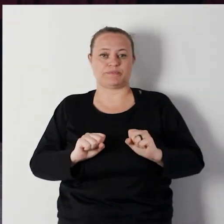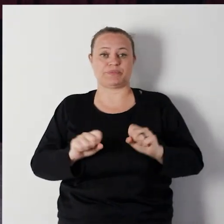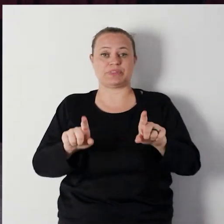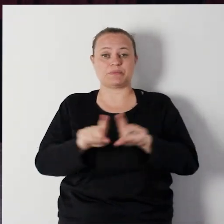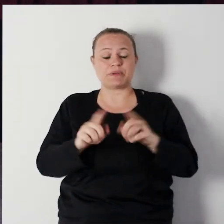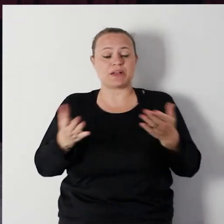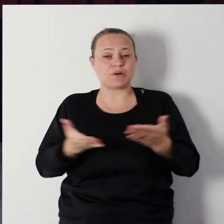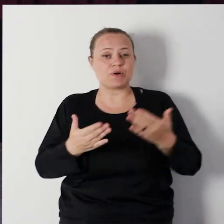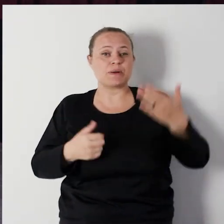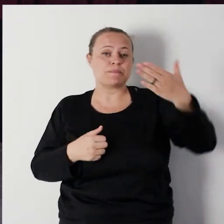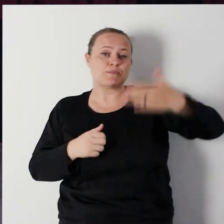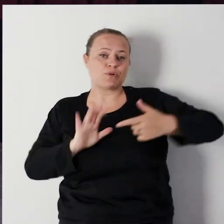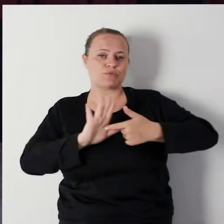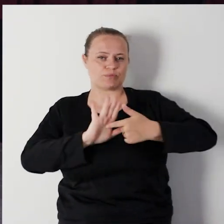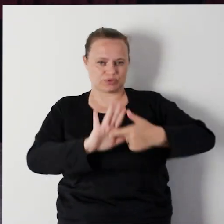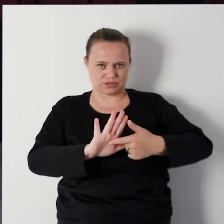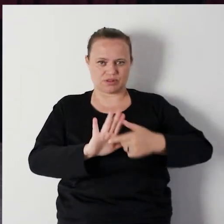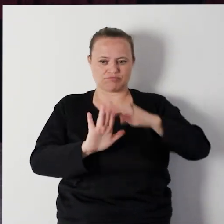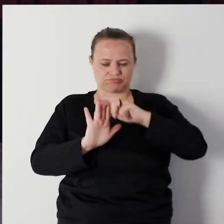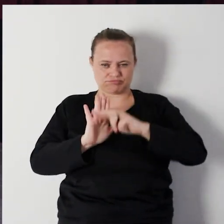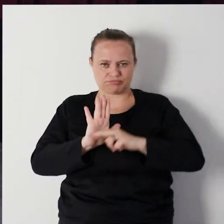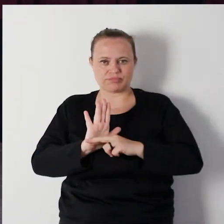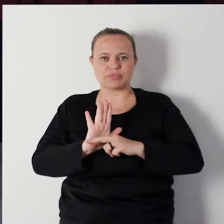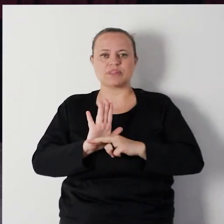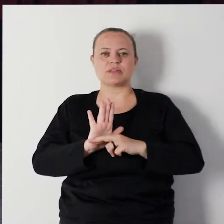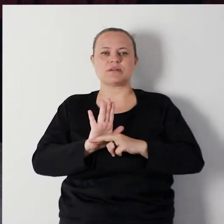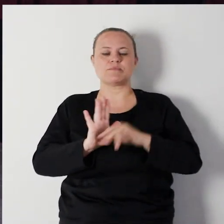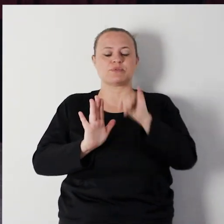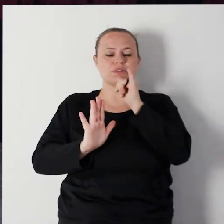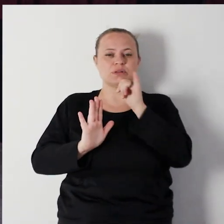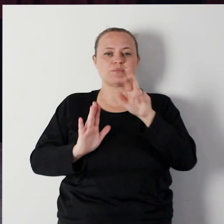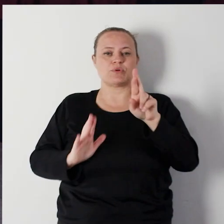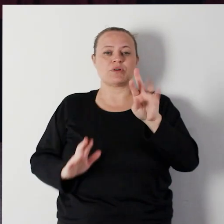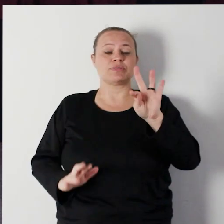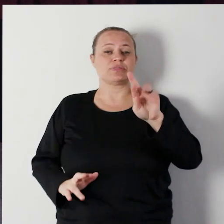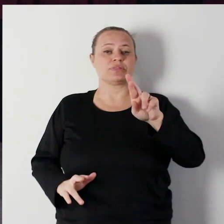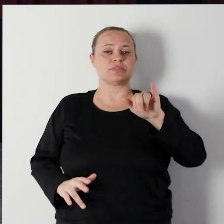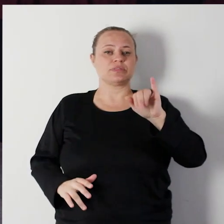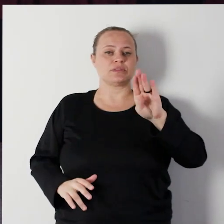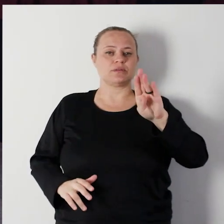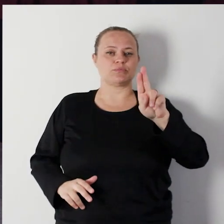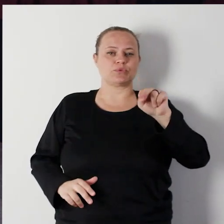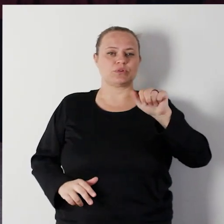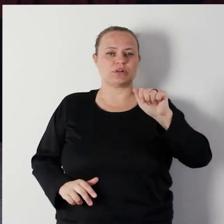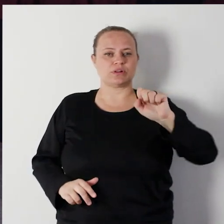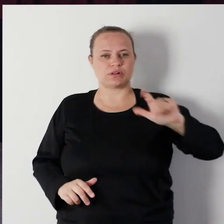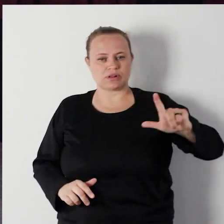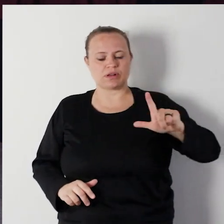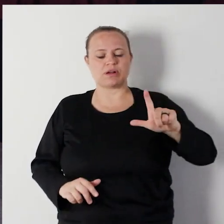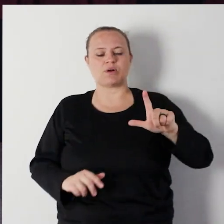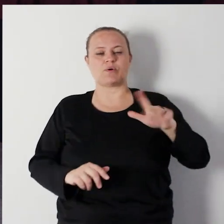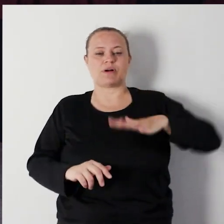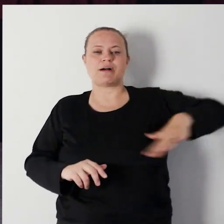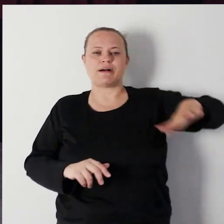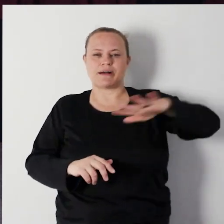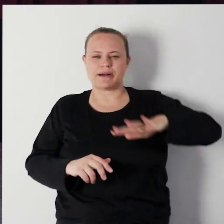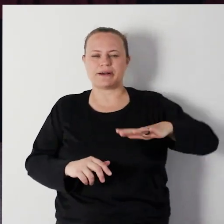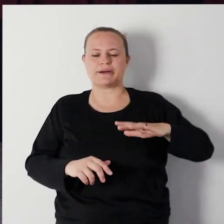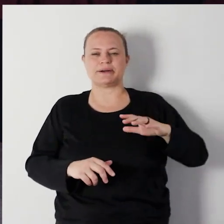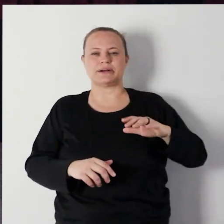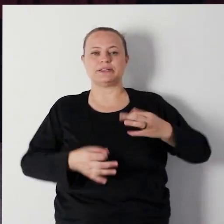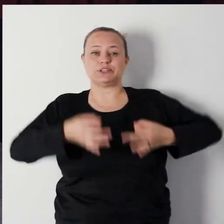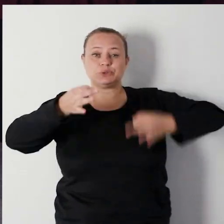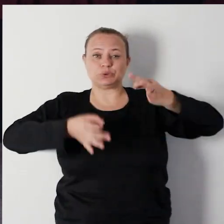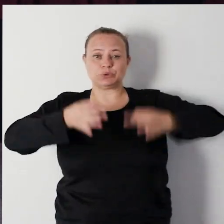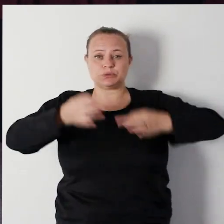possibilidades, né? E agora, na prestação de contas também, Tribunal de Contas, no caso, né, do